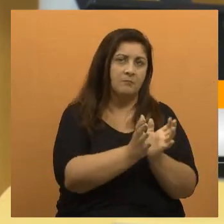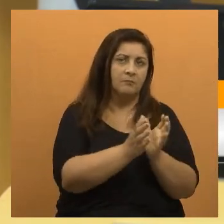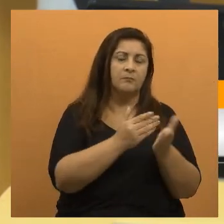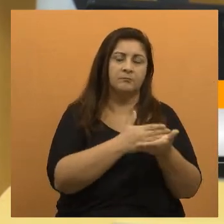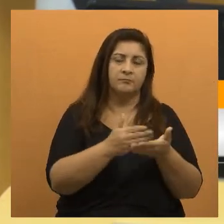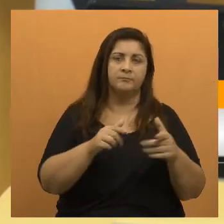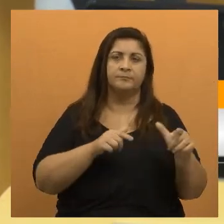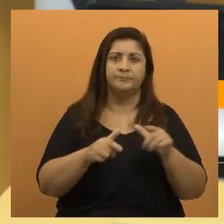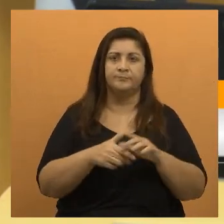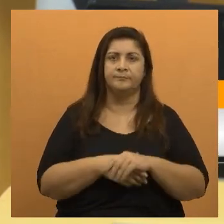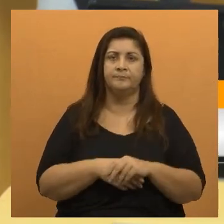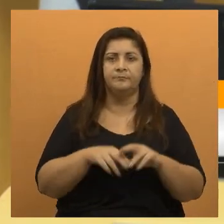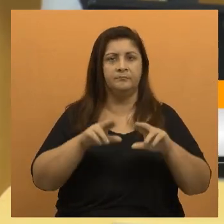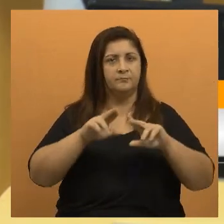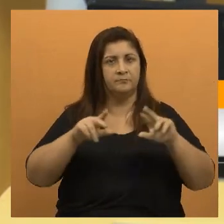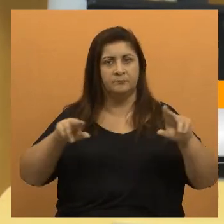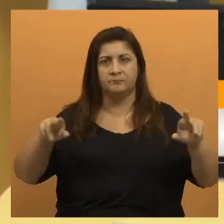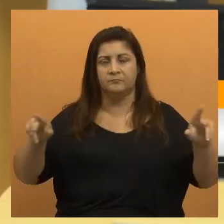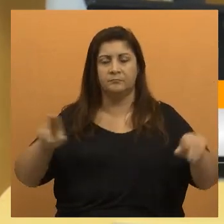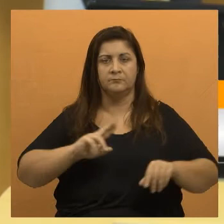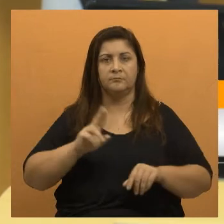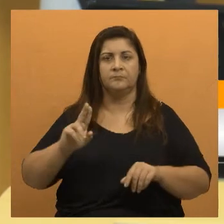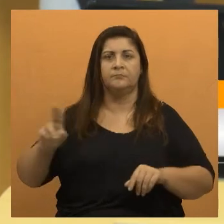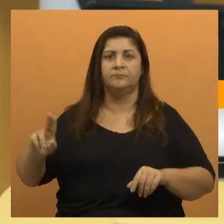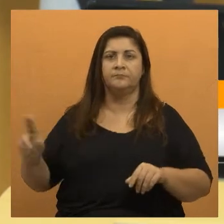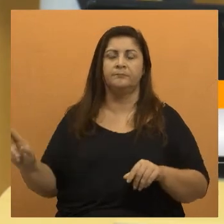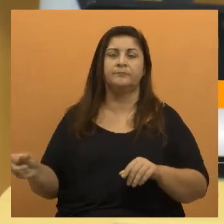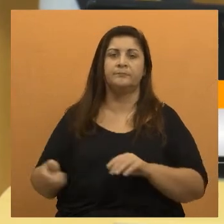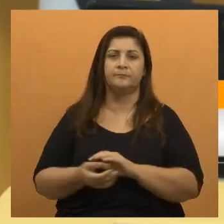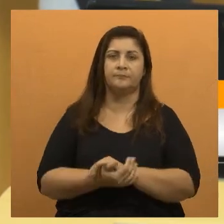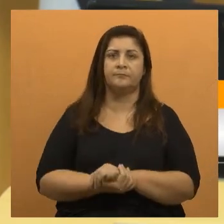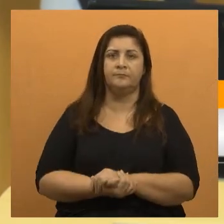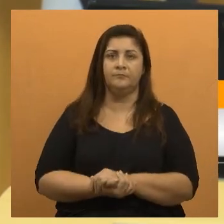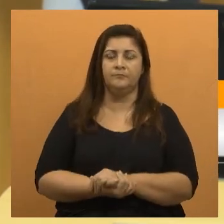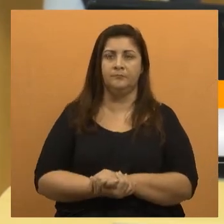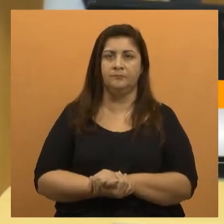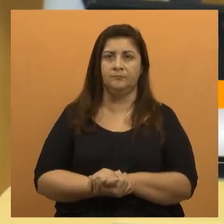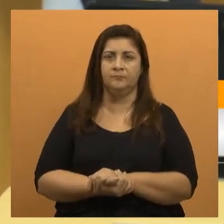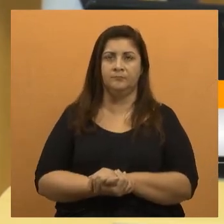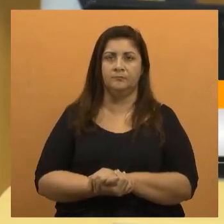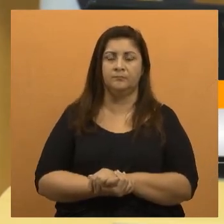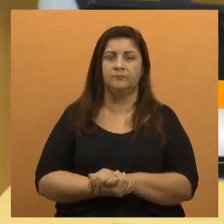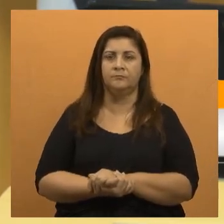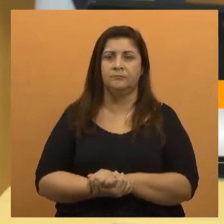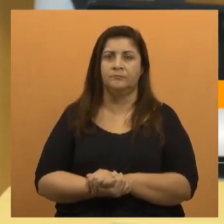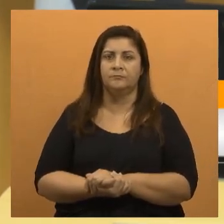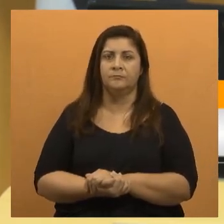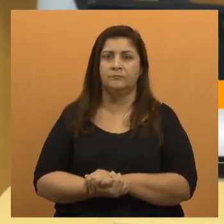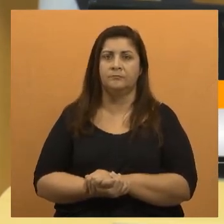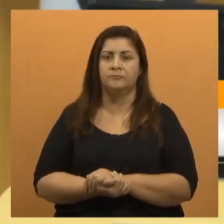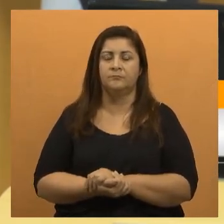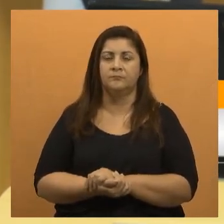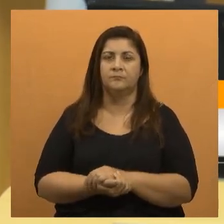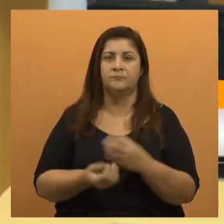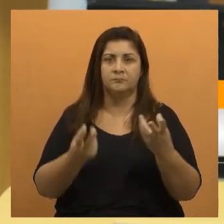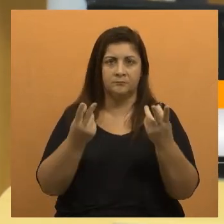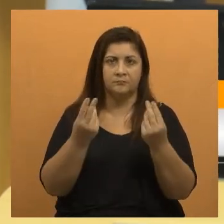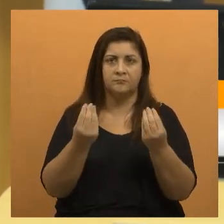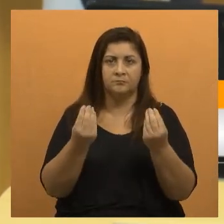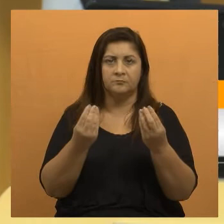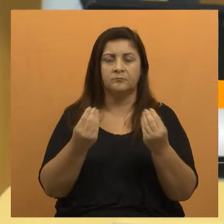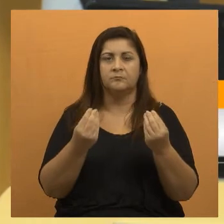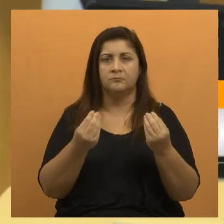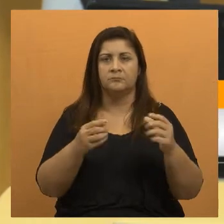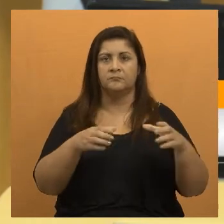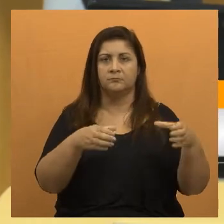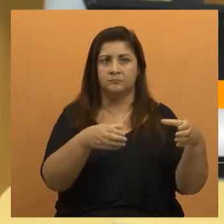Jardim Lebron, Terra de São João, Jardim Siesta, Jardim Bela Vista, Residencial Santa Paula,